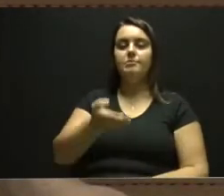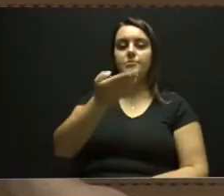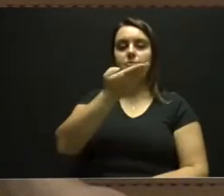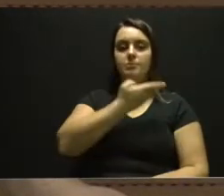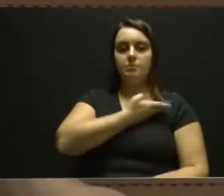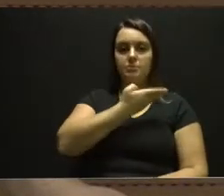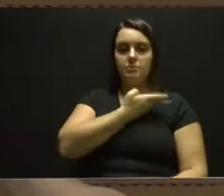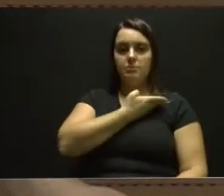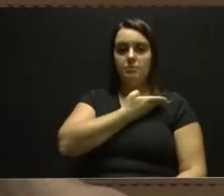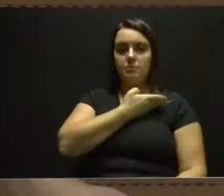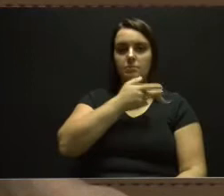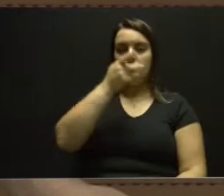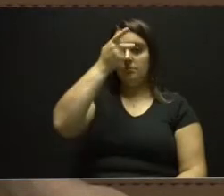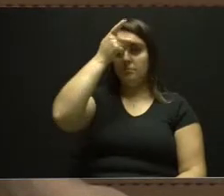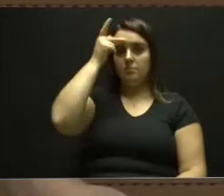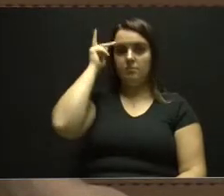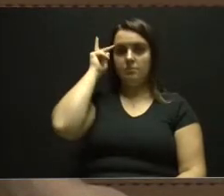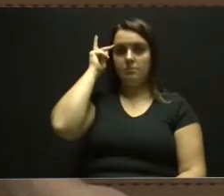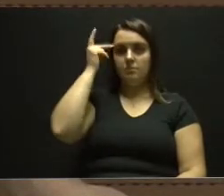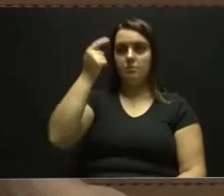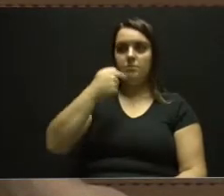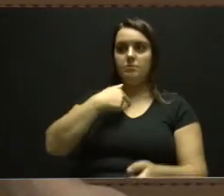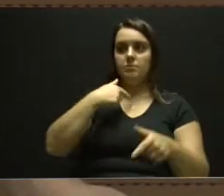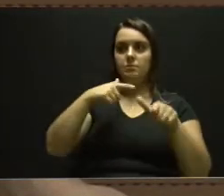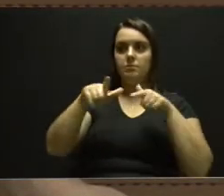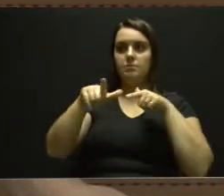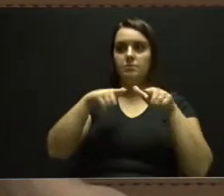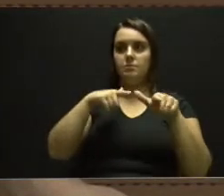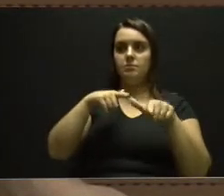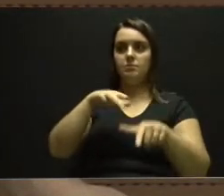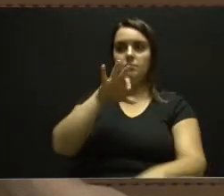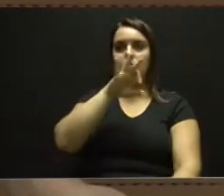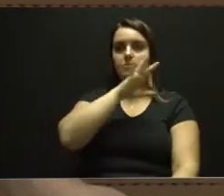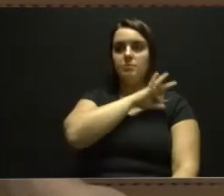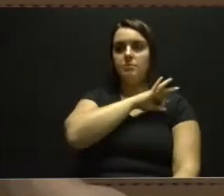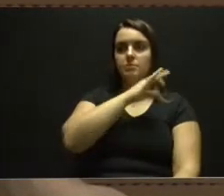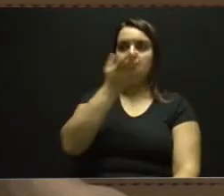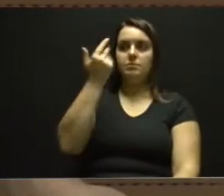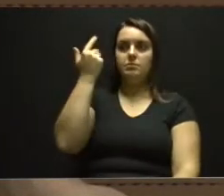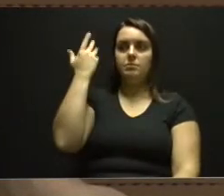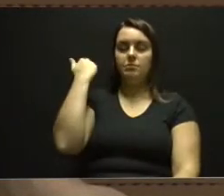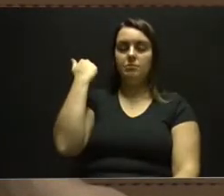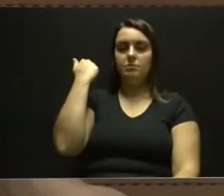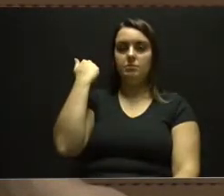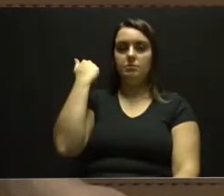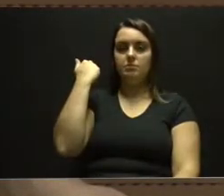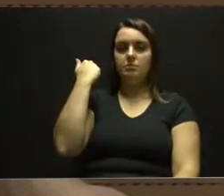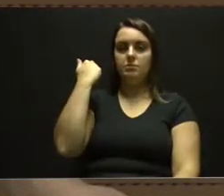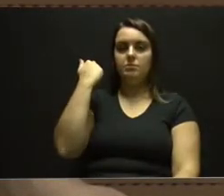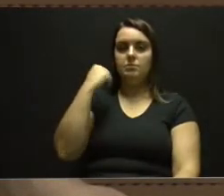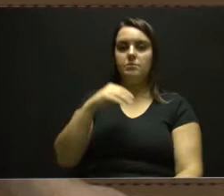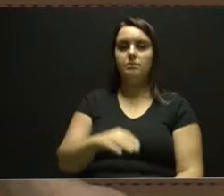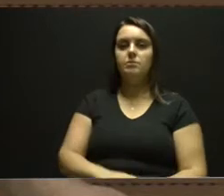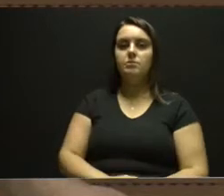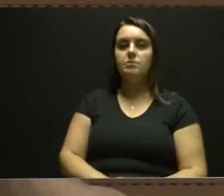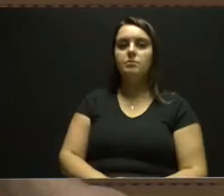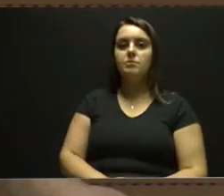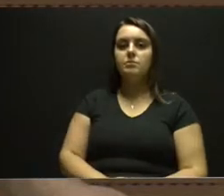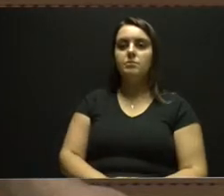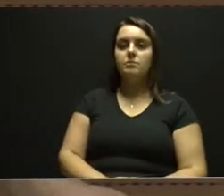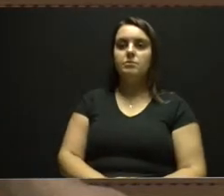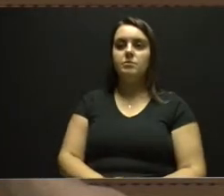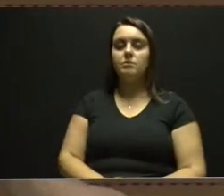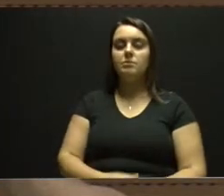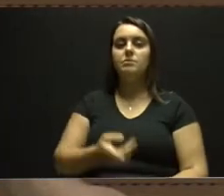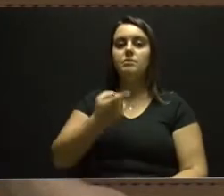de uma pessoa na qual trabalhava com um prefeito doutor ramón e em conversa eu falei eu